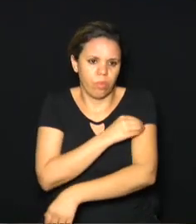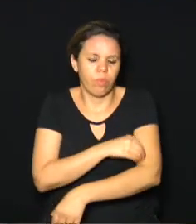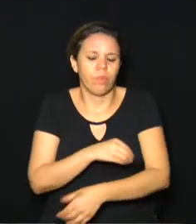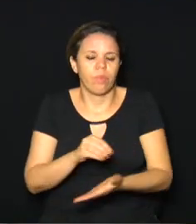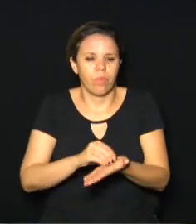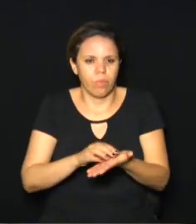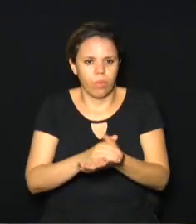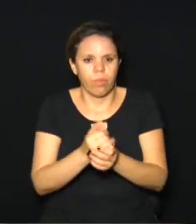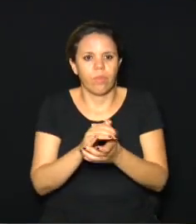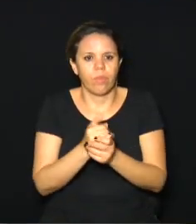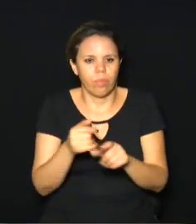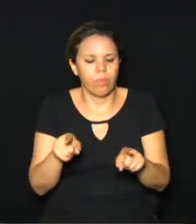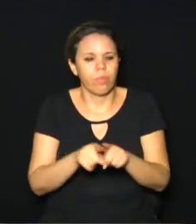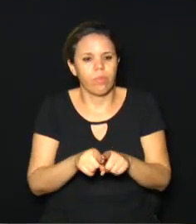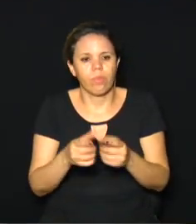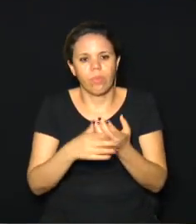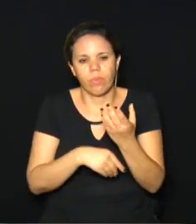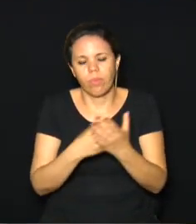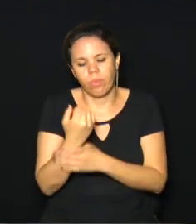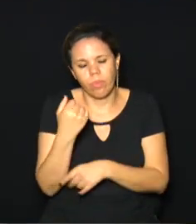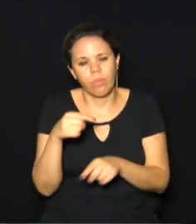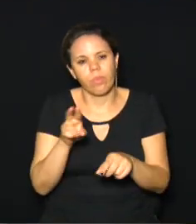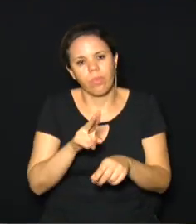etc., a limitação de